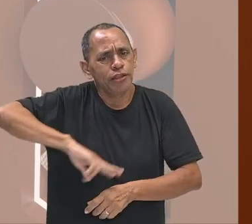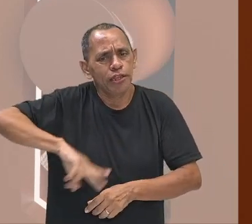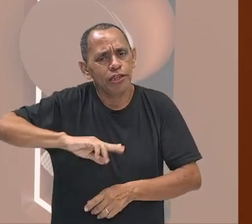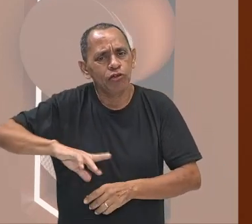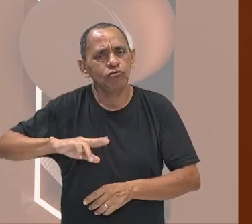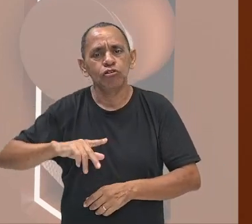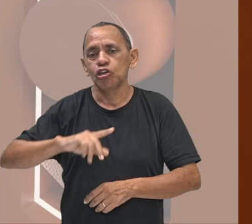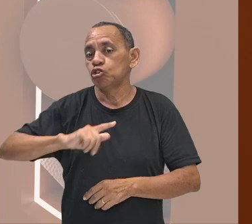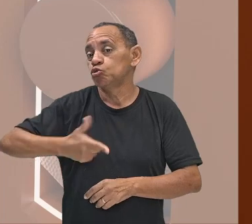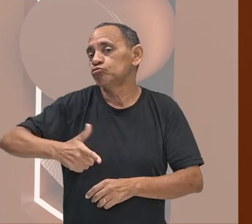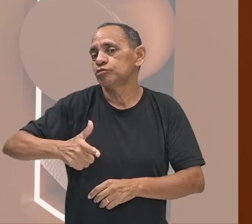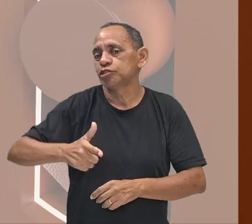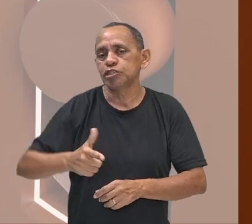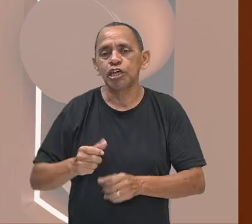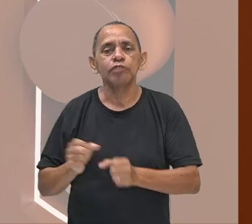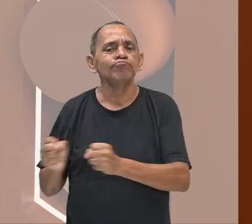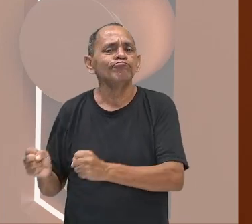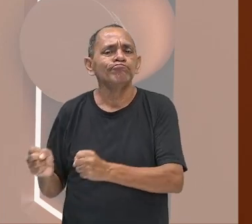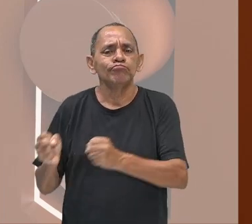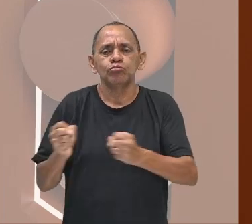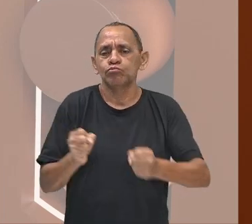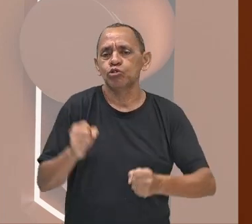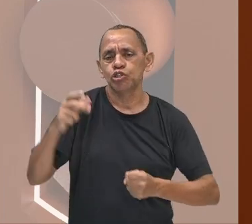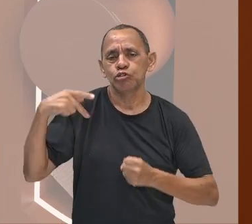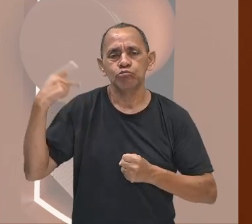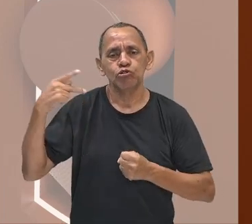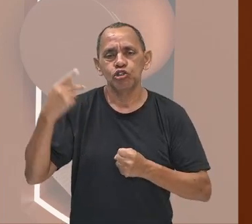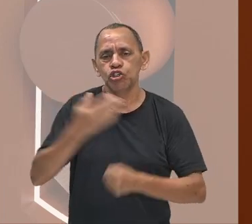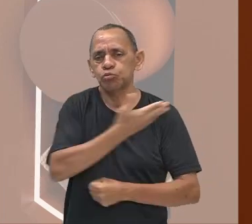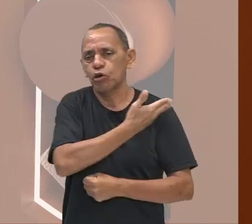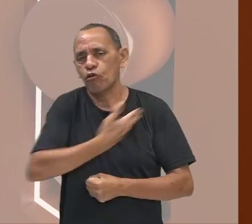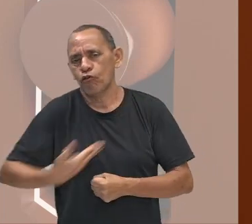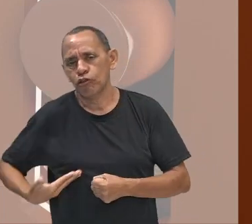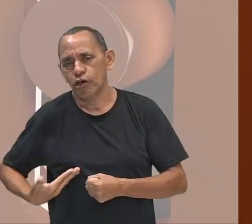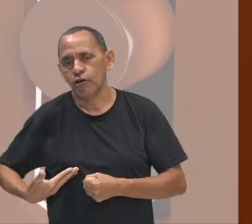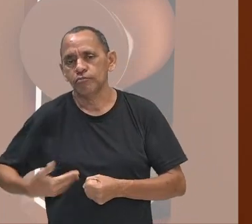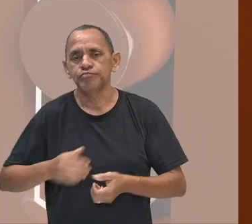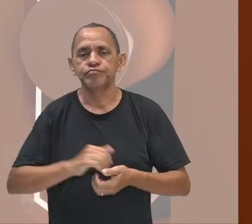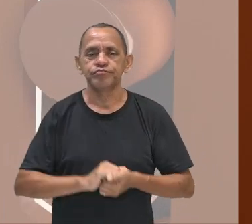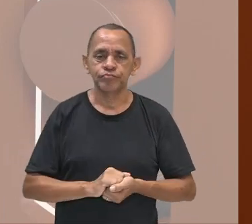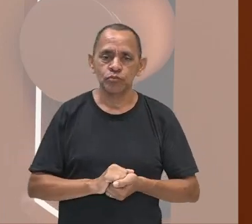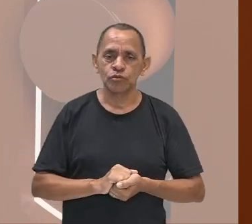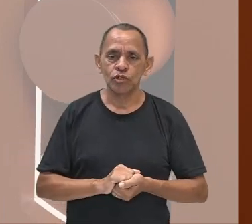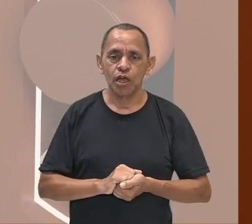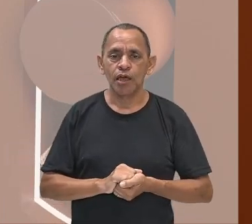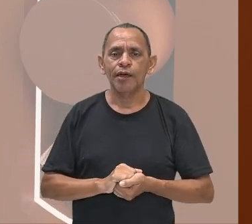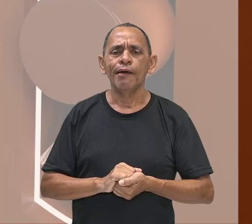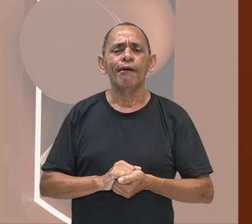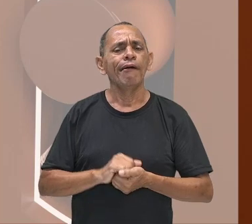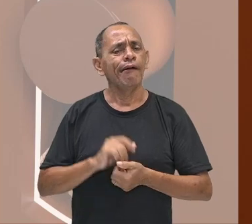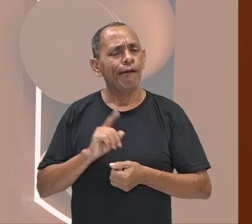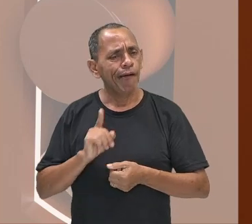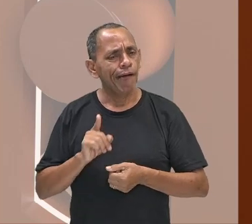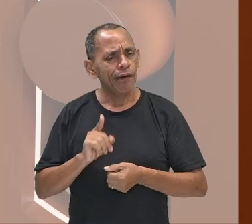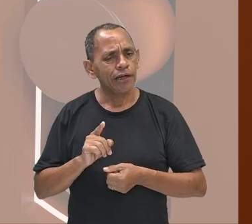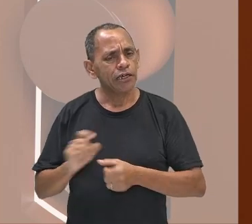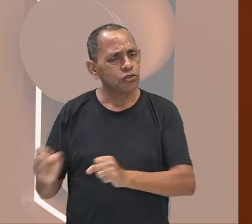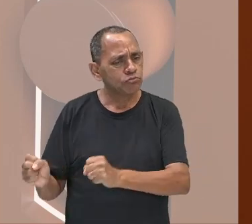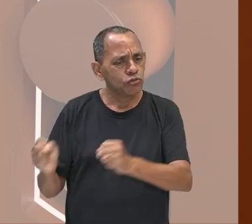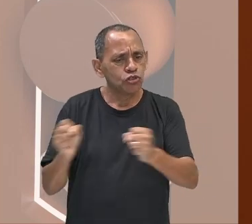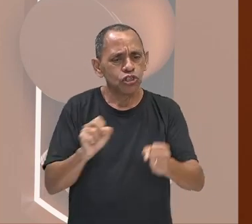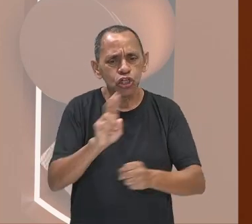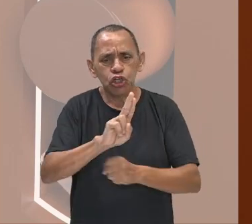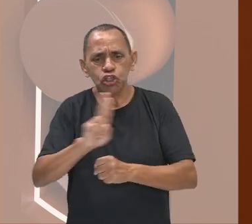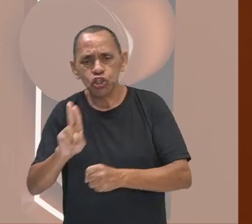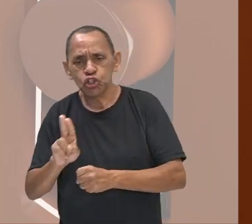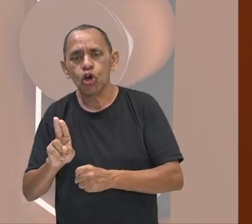rei, mas ele não tem nenhum poder político para governar de fato. Esse poder está nas mãos do primeiro-ministro. E a gente vai começar